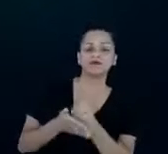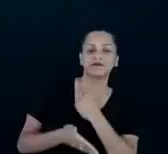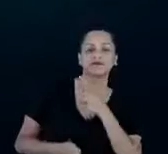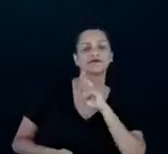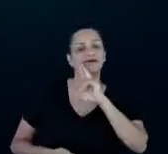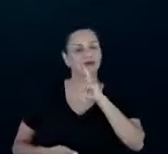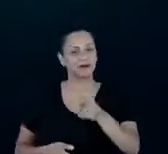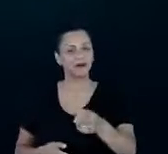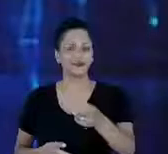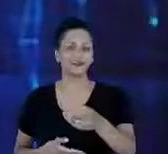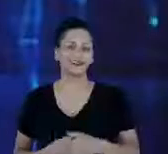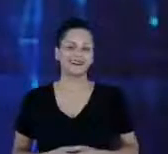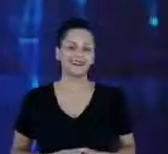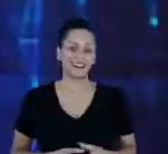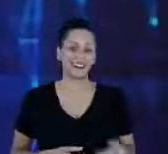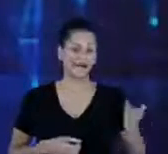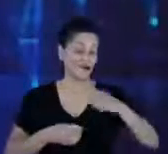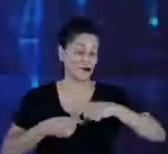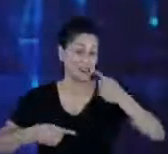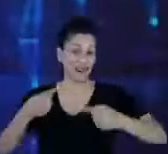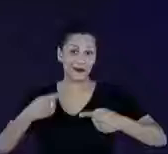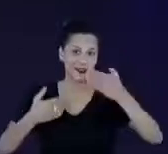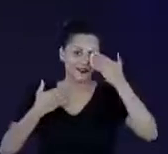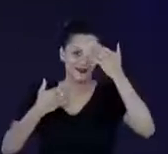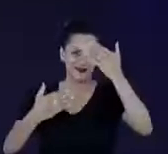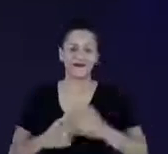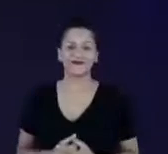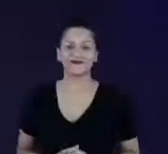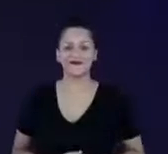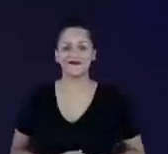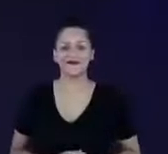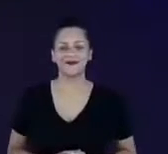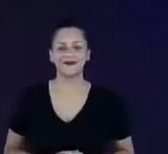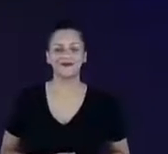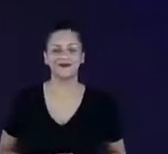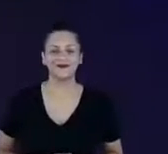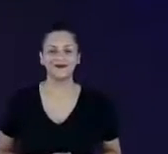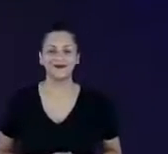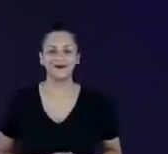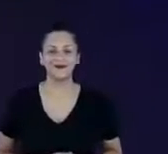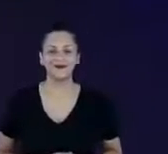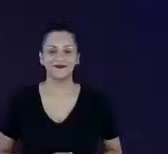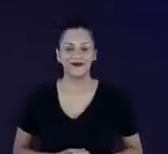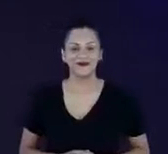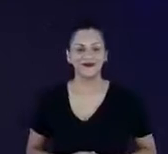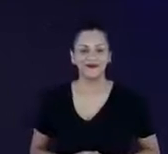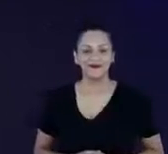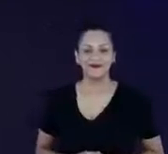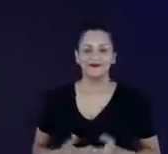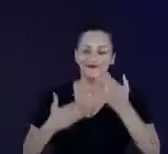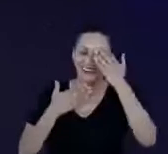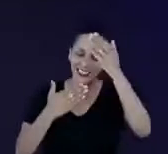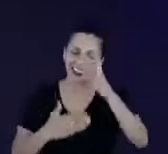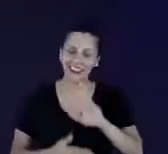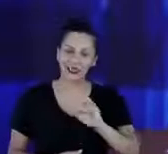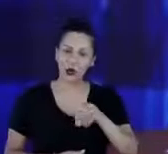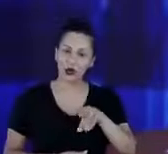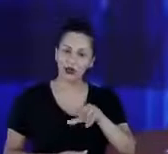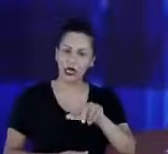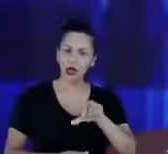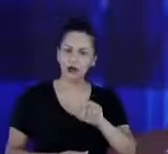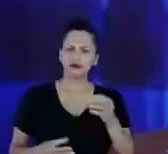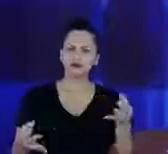conversar mais e animado aqui para o nosso debate obrigadíssimo e obrigado Ronaldo excelente sua apresentação eu achei